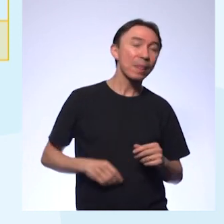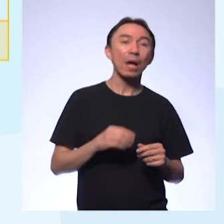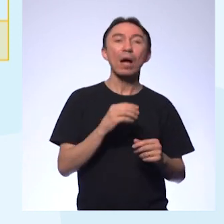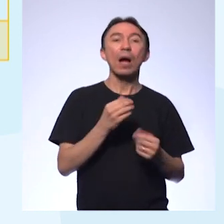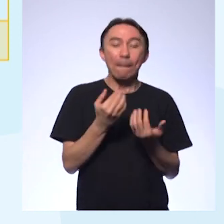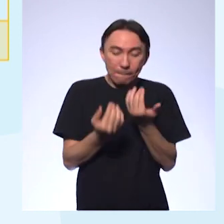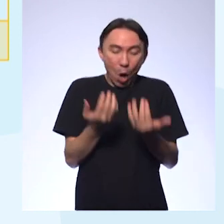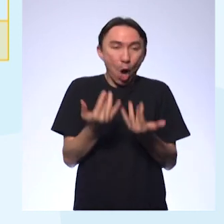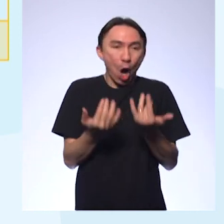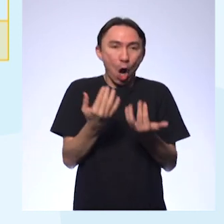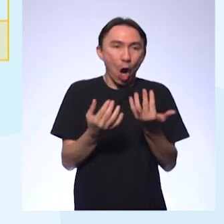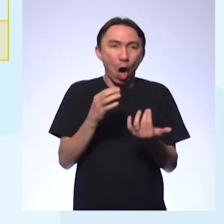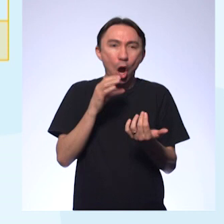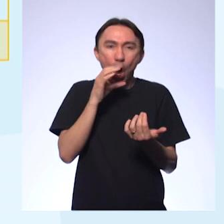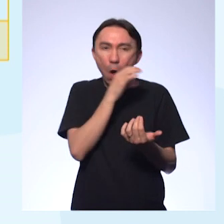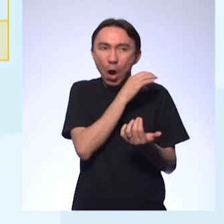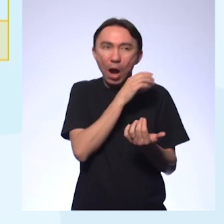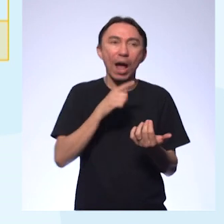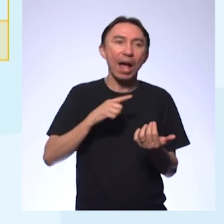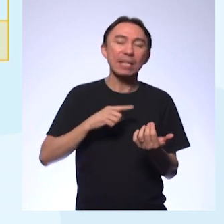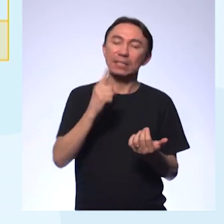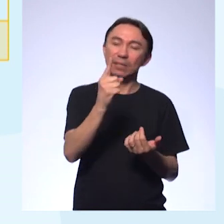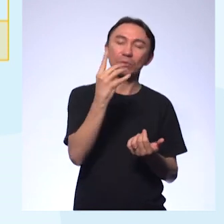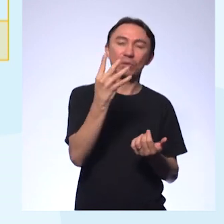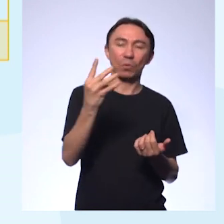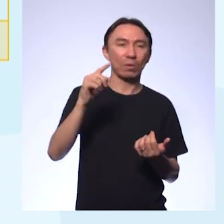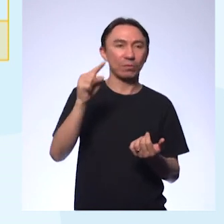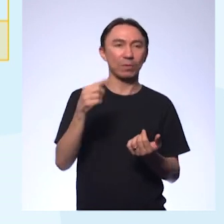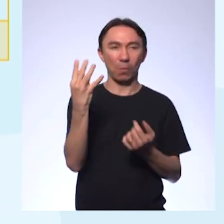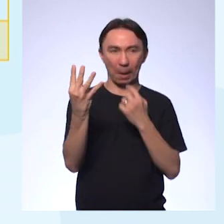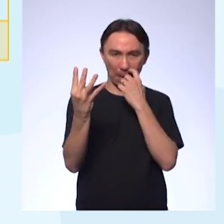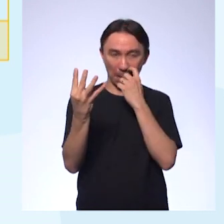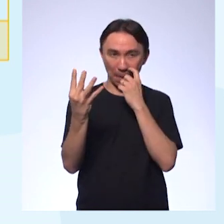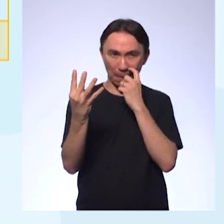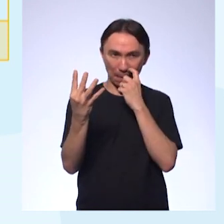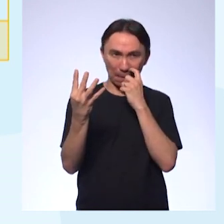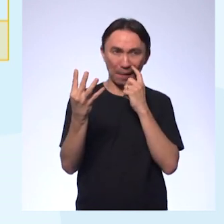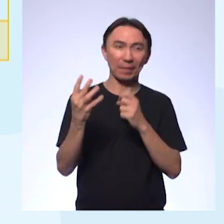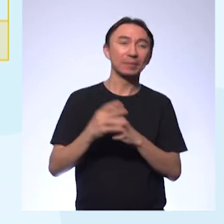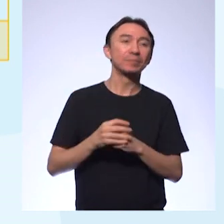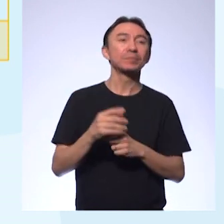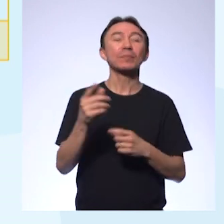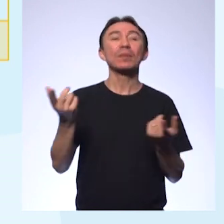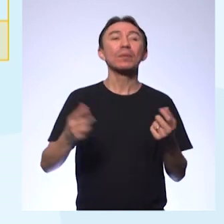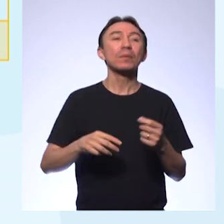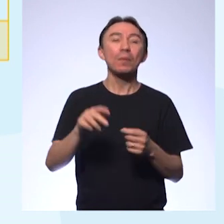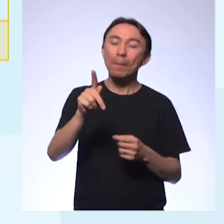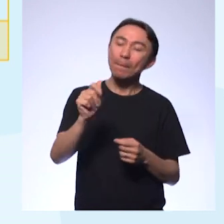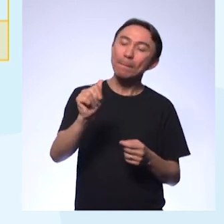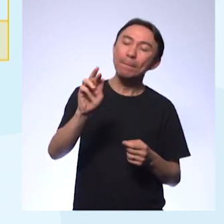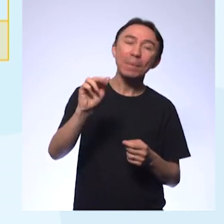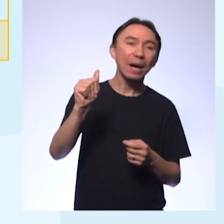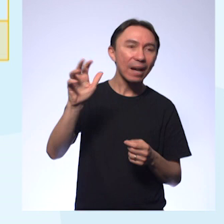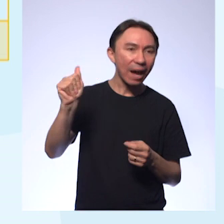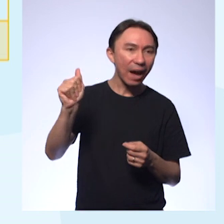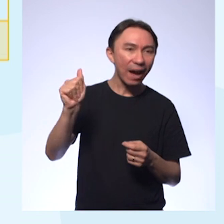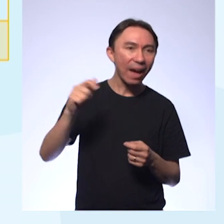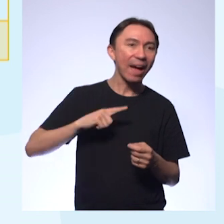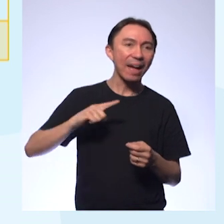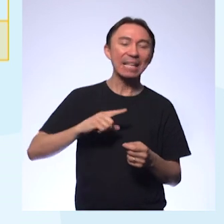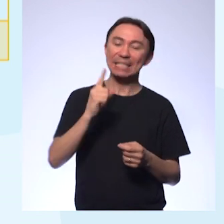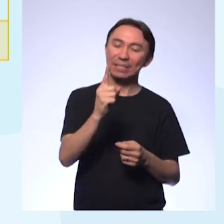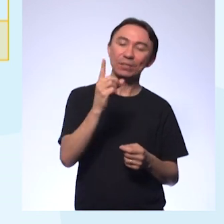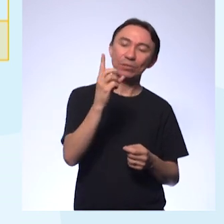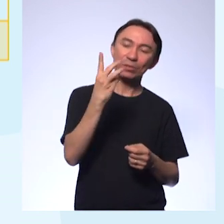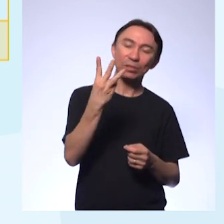144,4 graus Celsius. O meta chileno já varia um pouquinho para 139 e o para chileno 138. E a